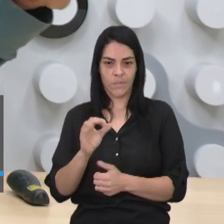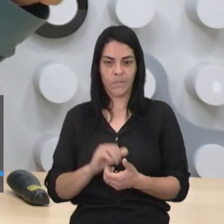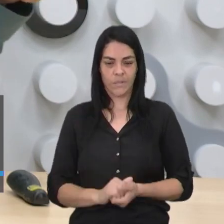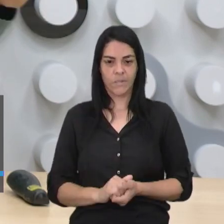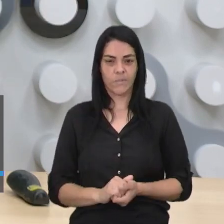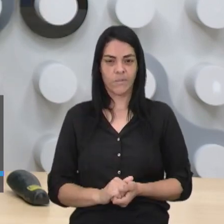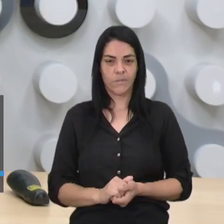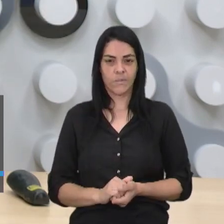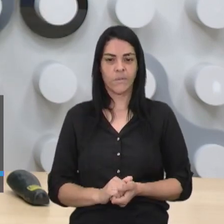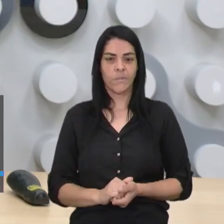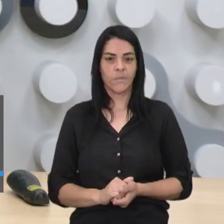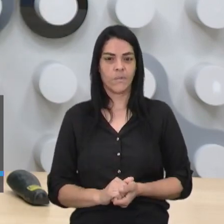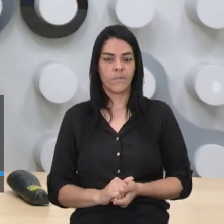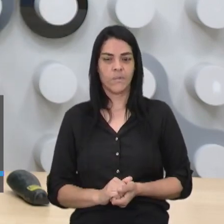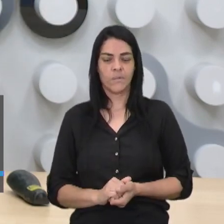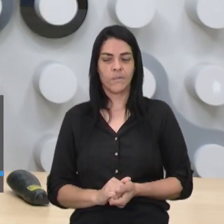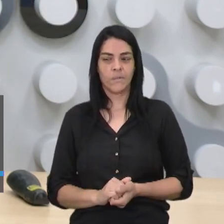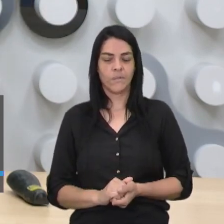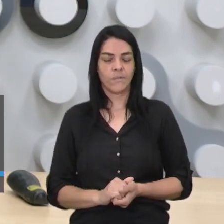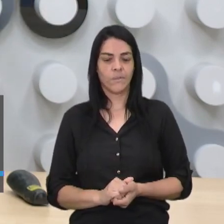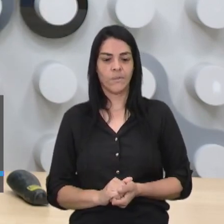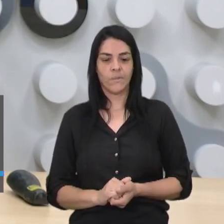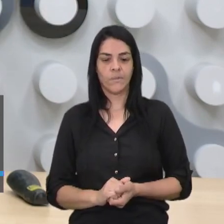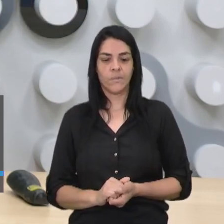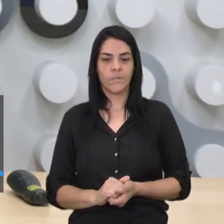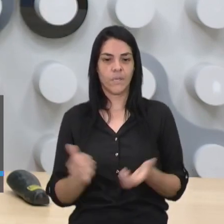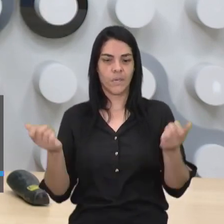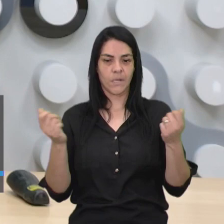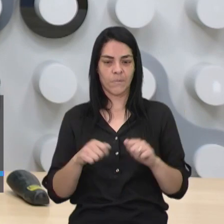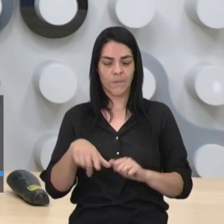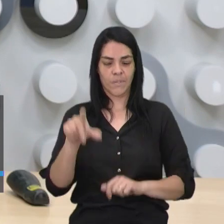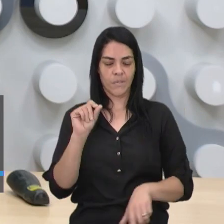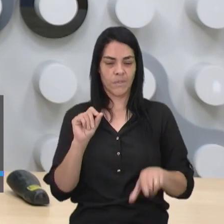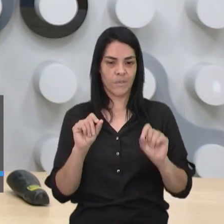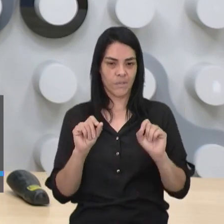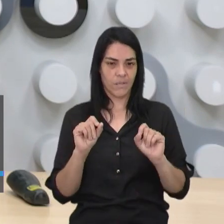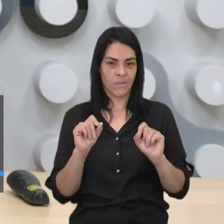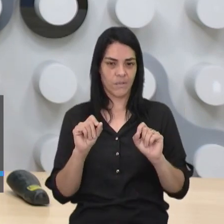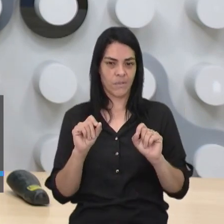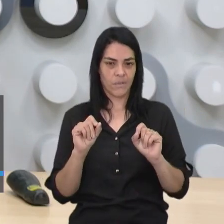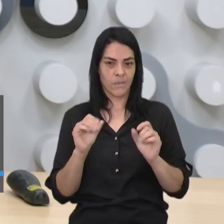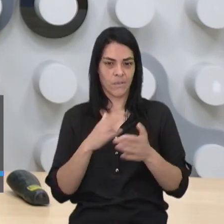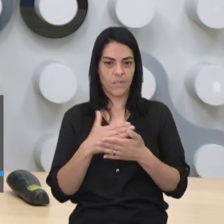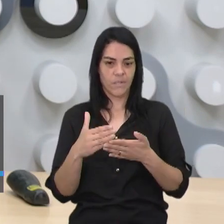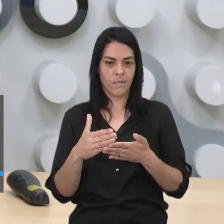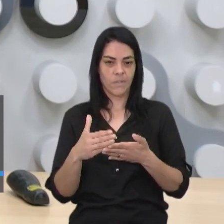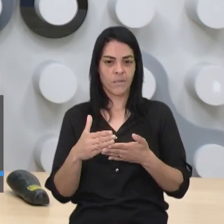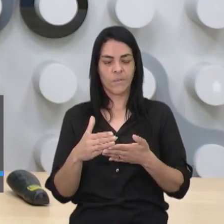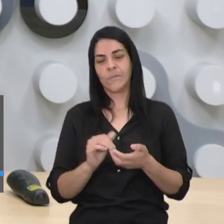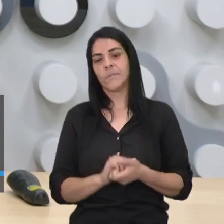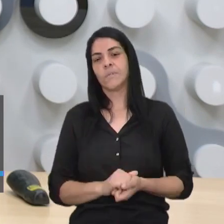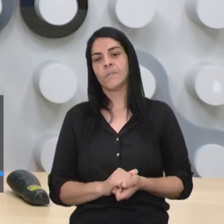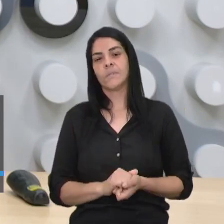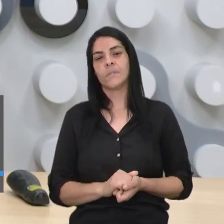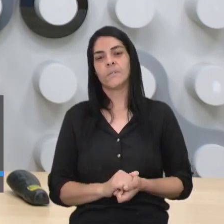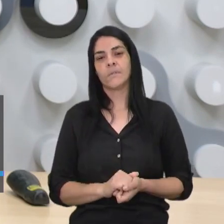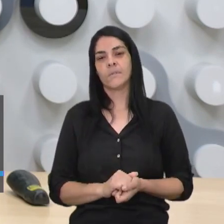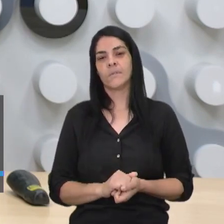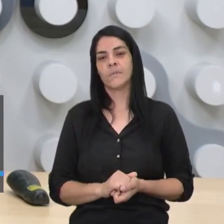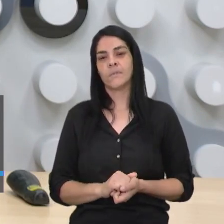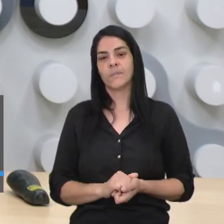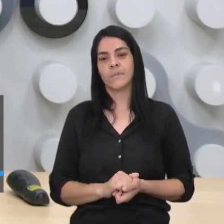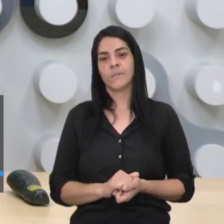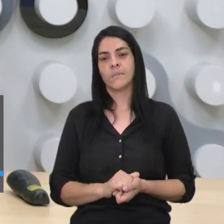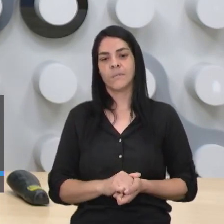quiz inicial, podendo ser opcional e começar só com a parte